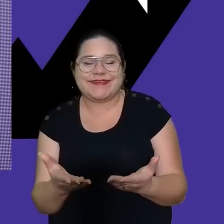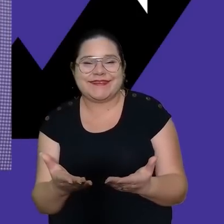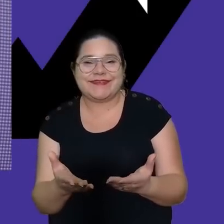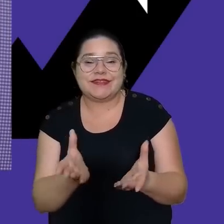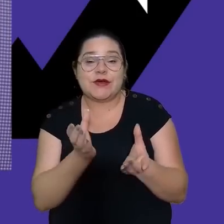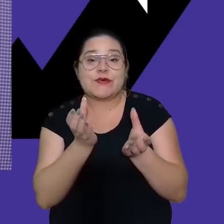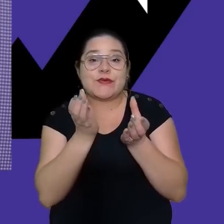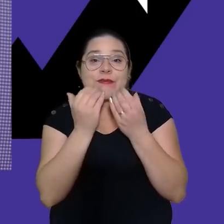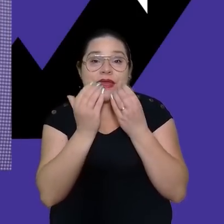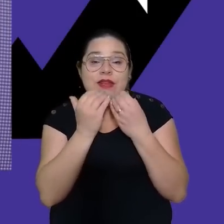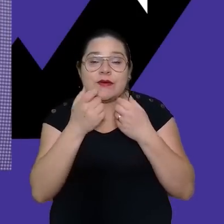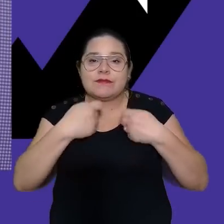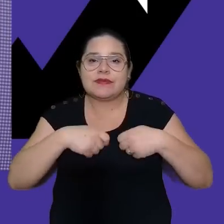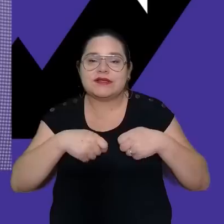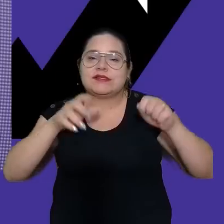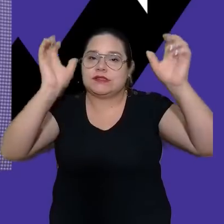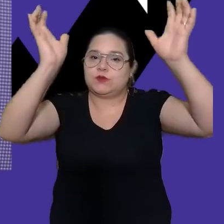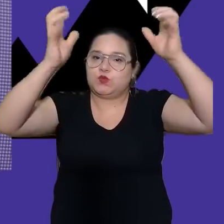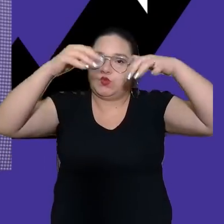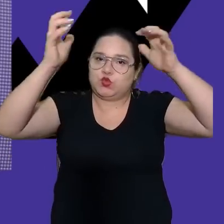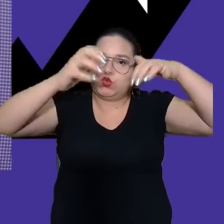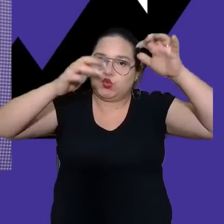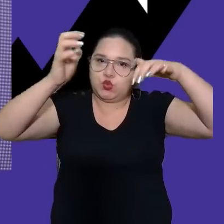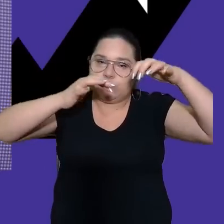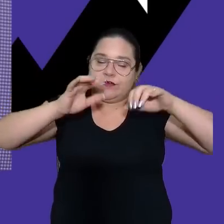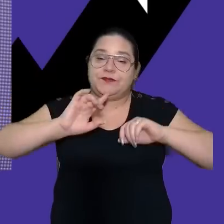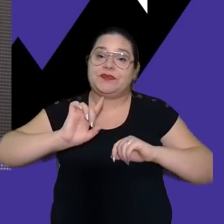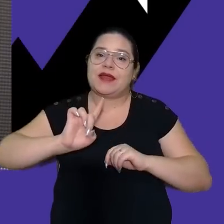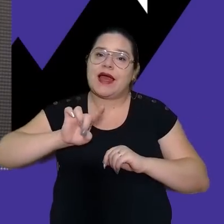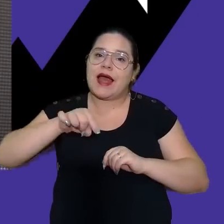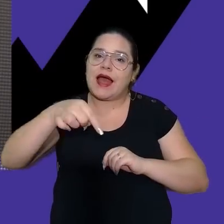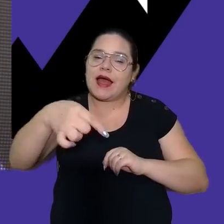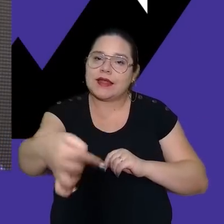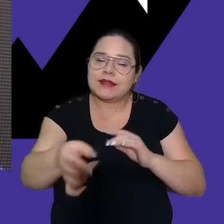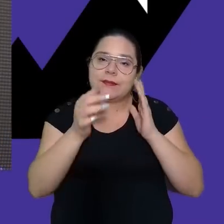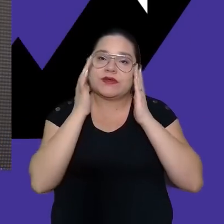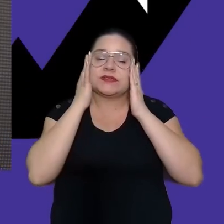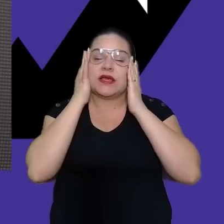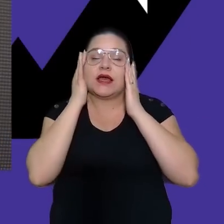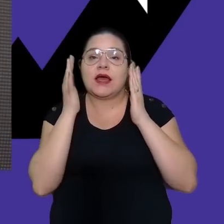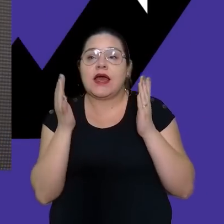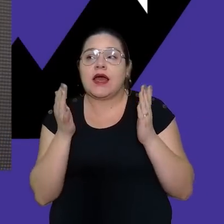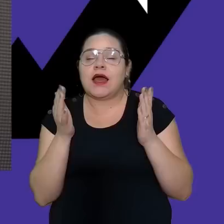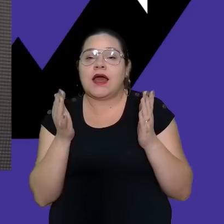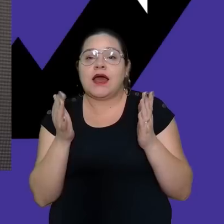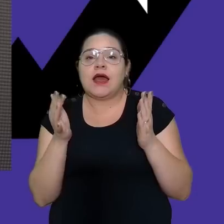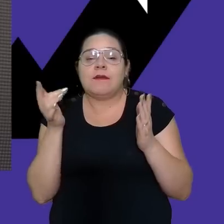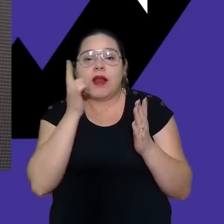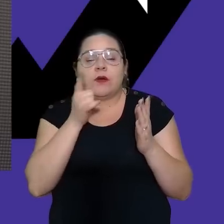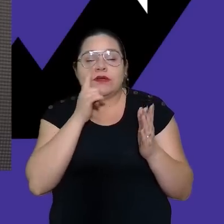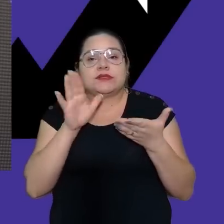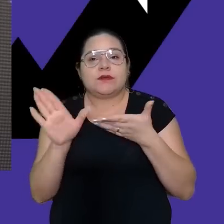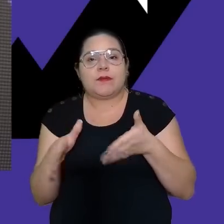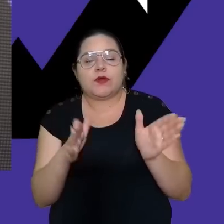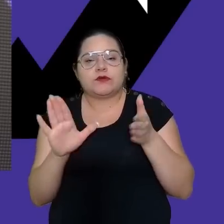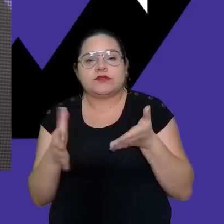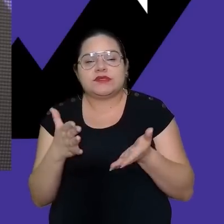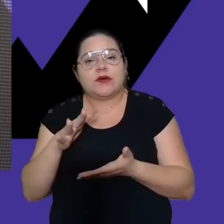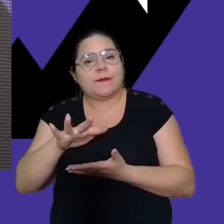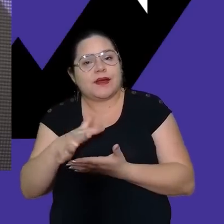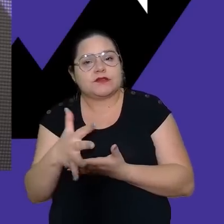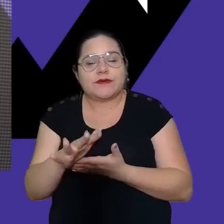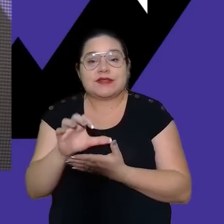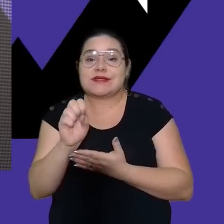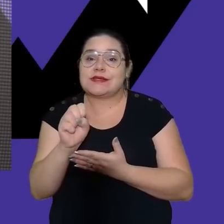receber uma chuva depois de penduar, pelo menos para ter uma produtividade razoável na safrinha.